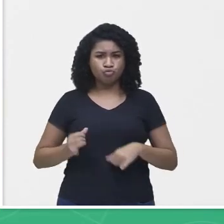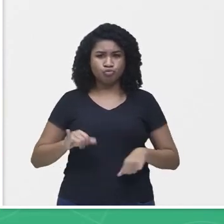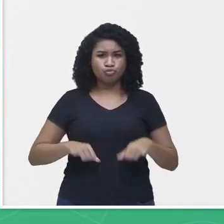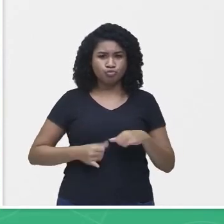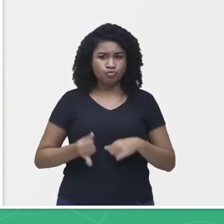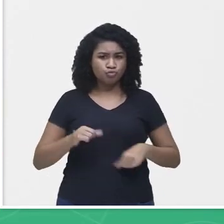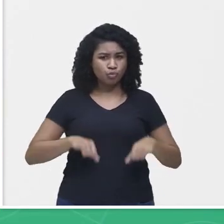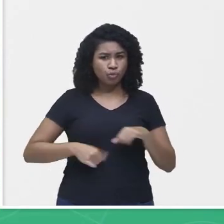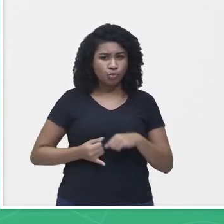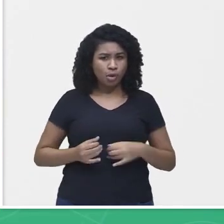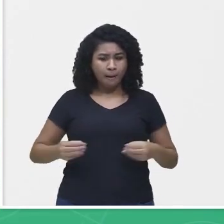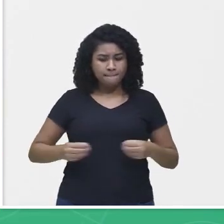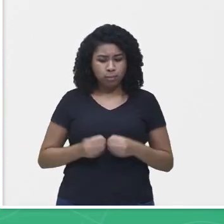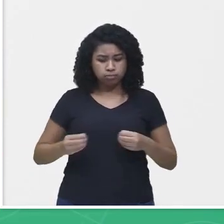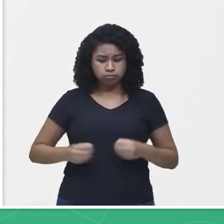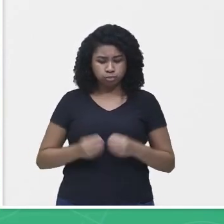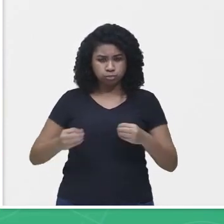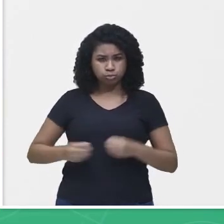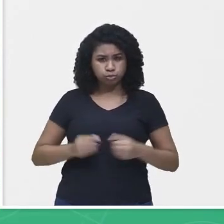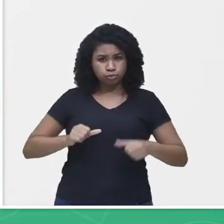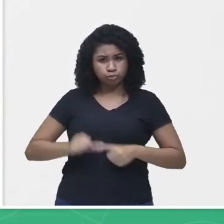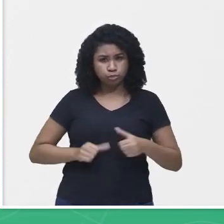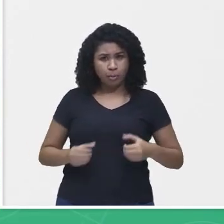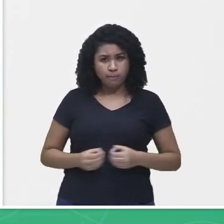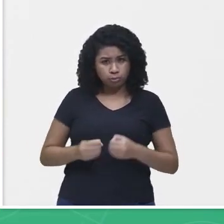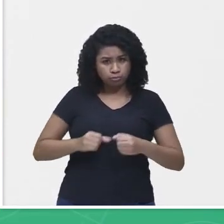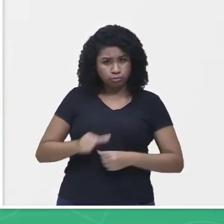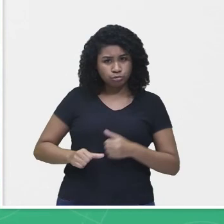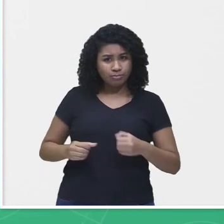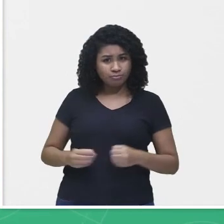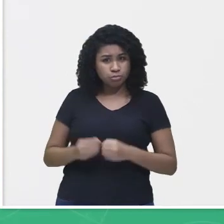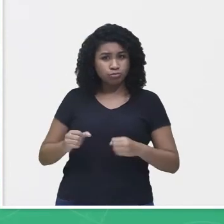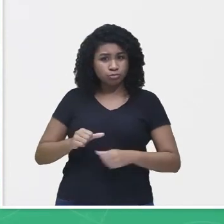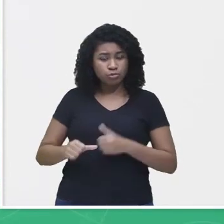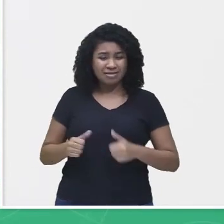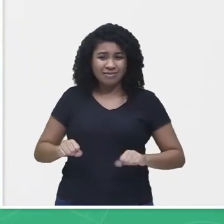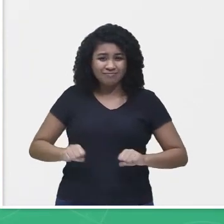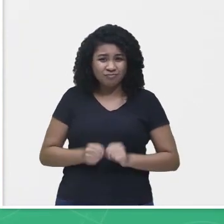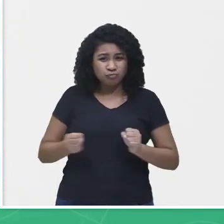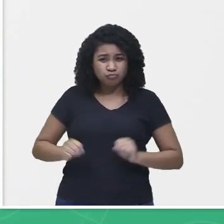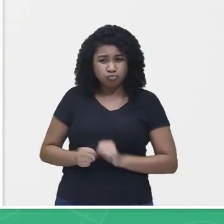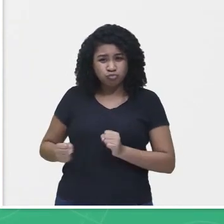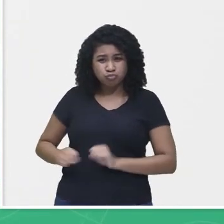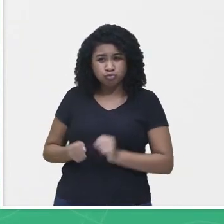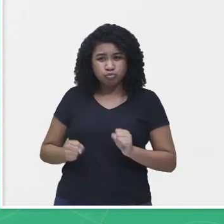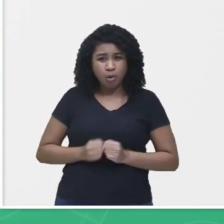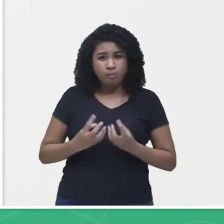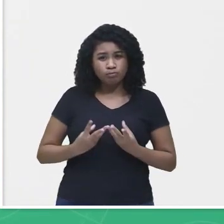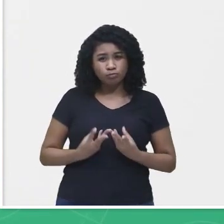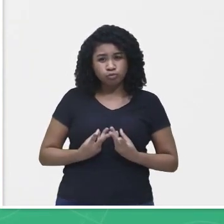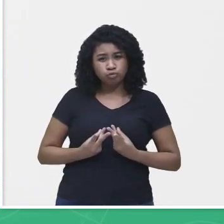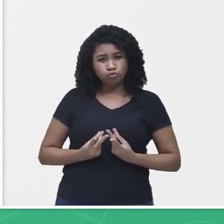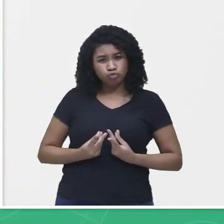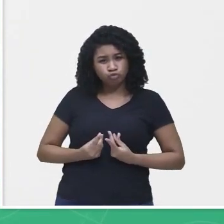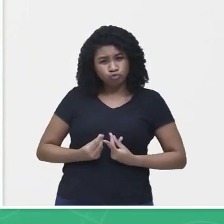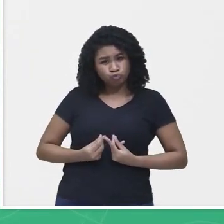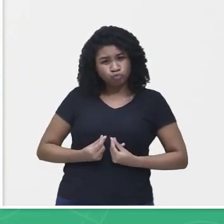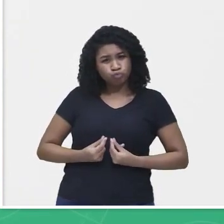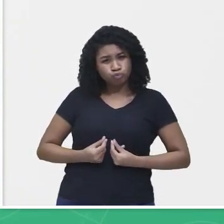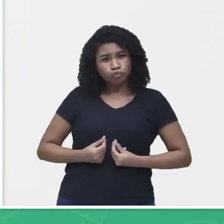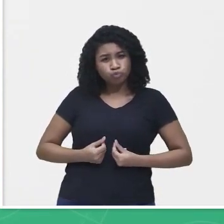são proteínas que são importantes para quê? Para quebrar, né? Eles vão quebrar o alimento para que